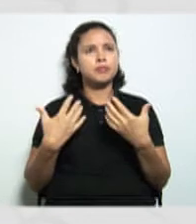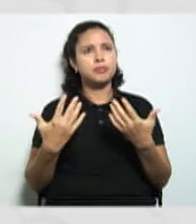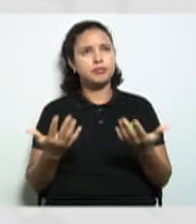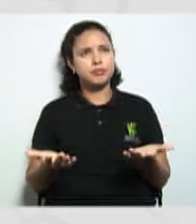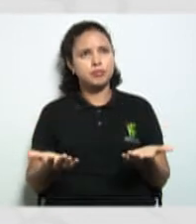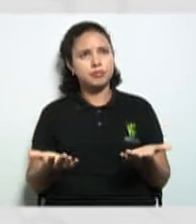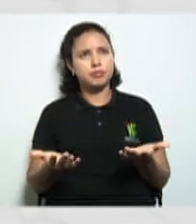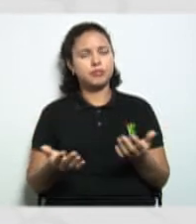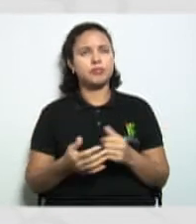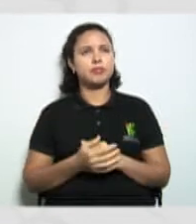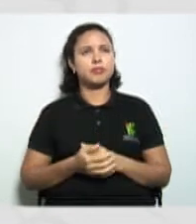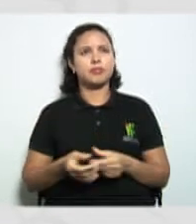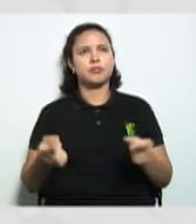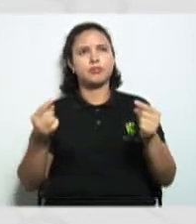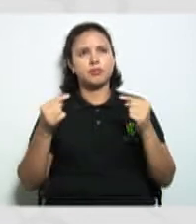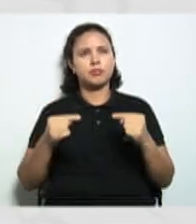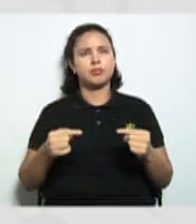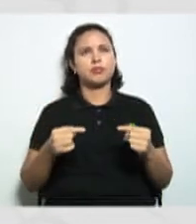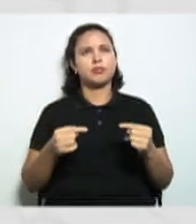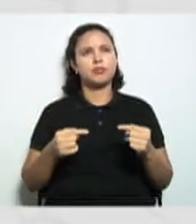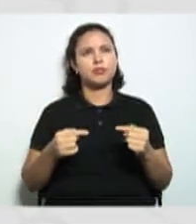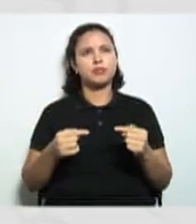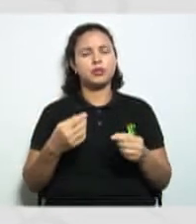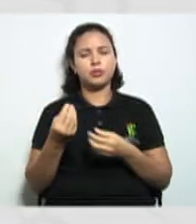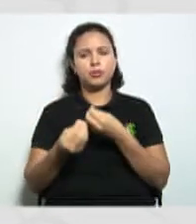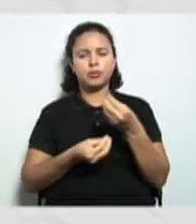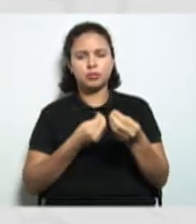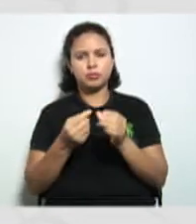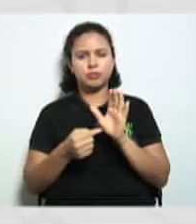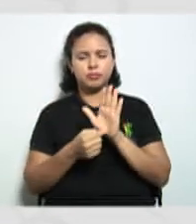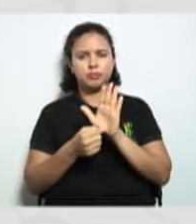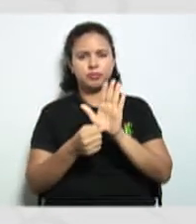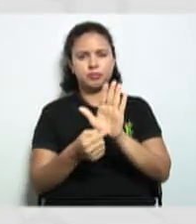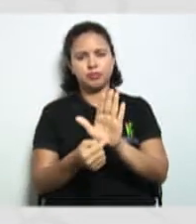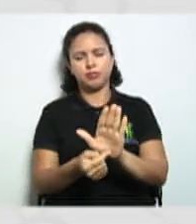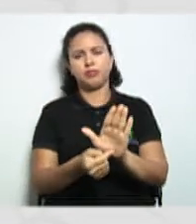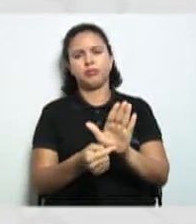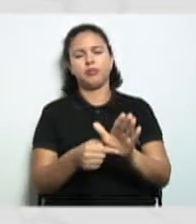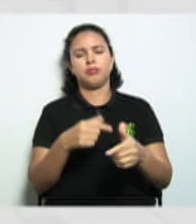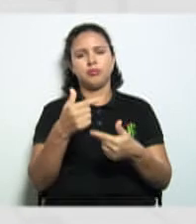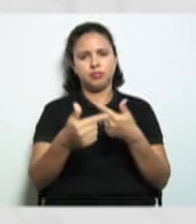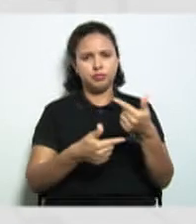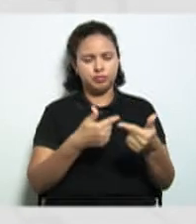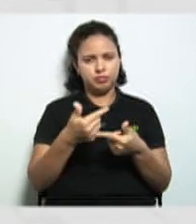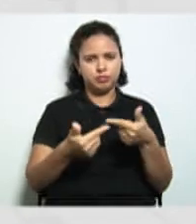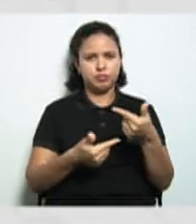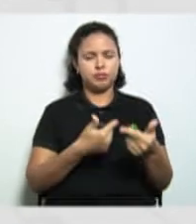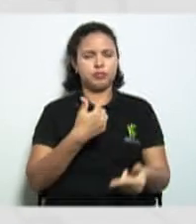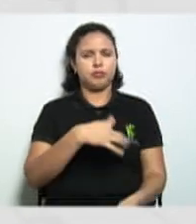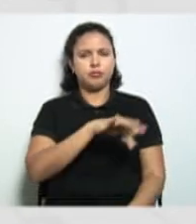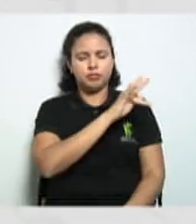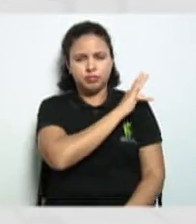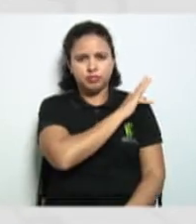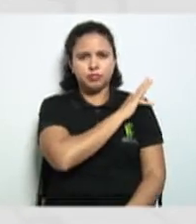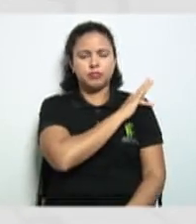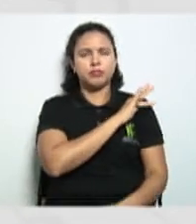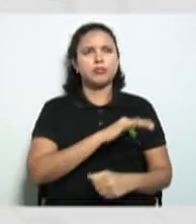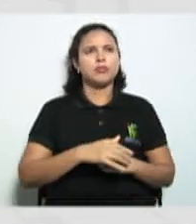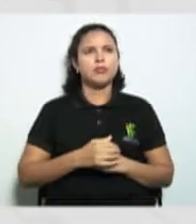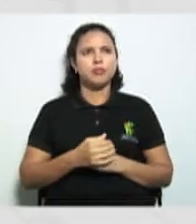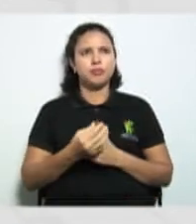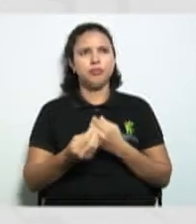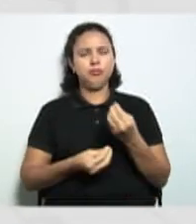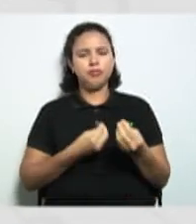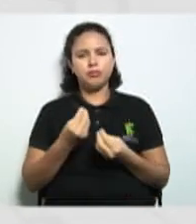14724 de 2011, como deve se apresentar um trabalho acadêmico? Como é